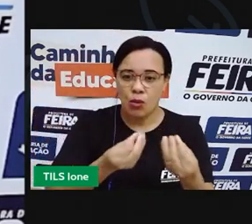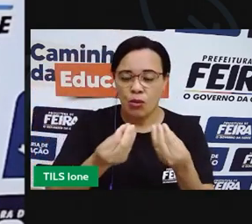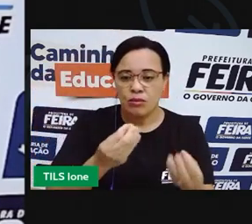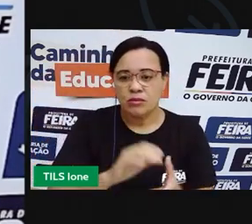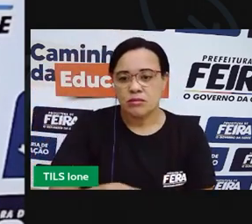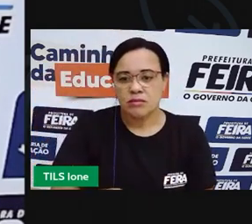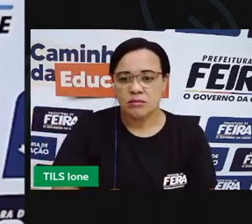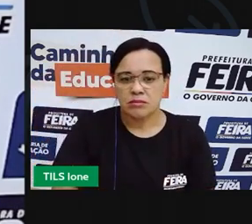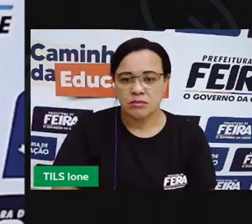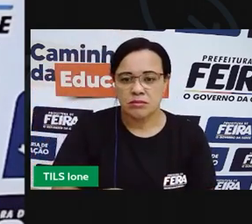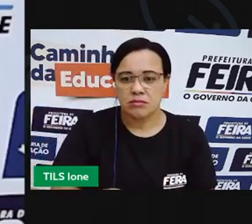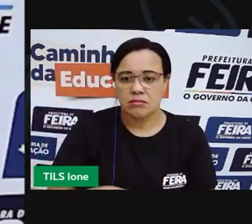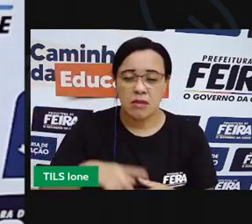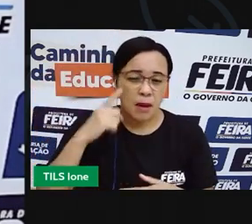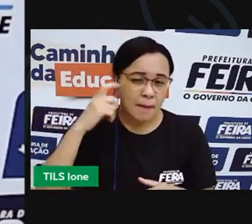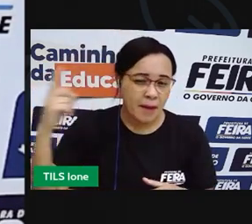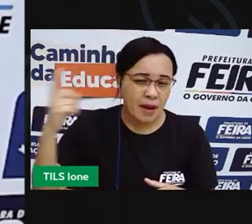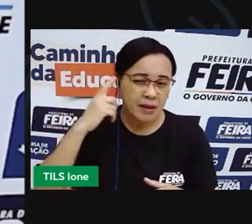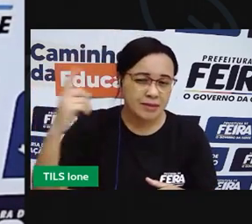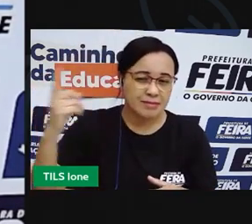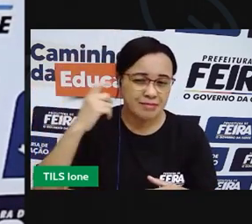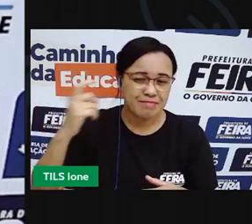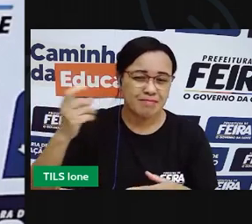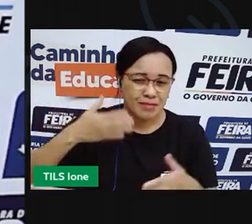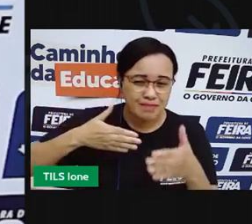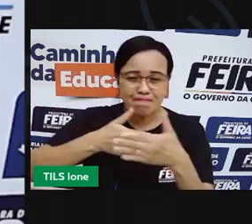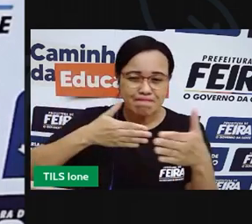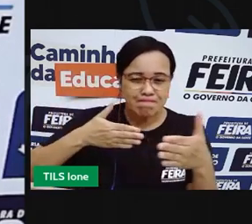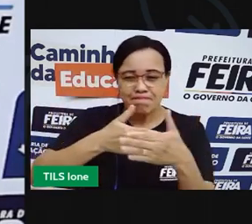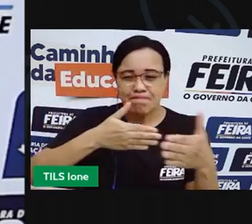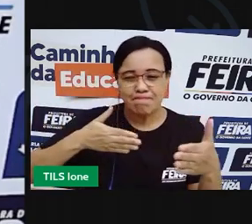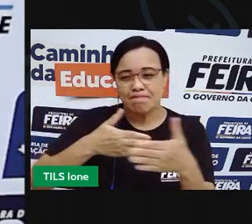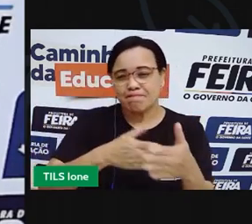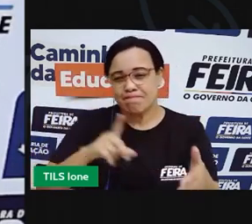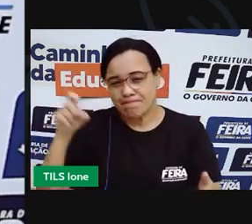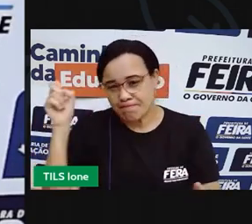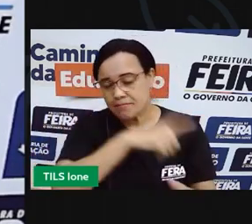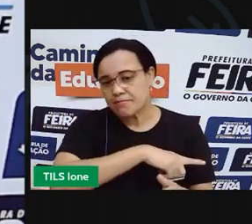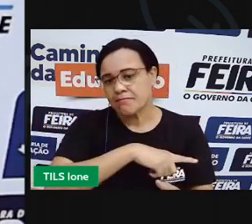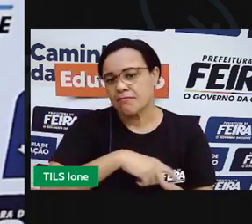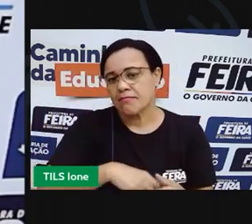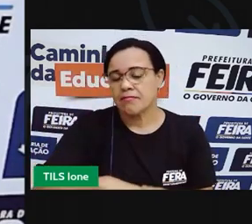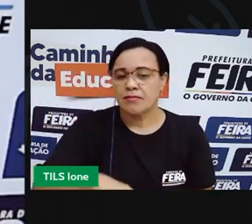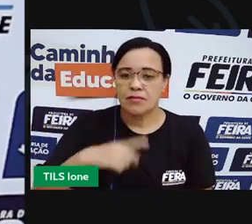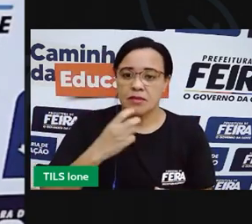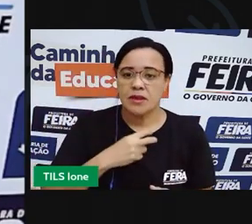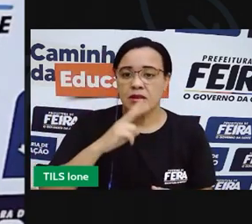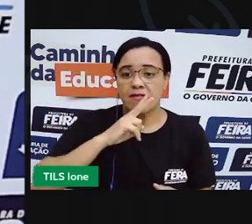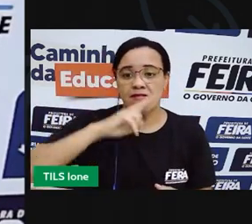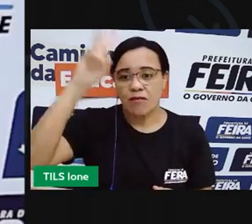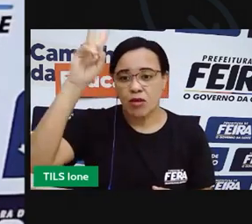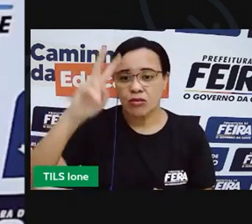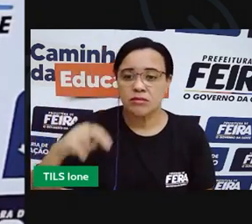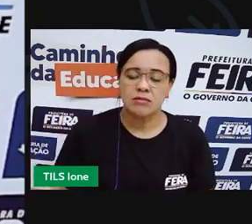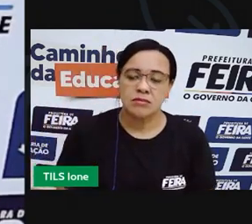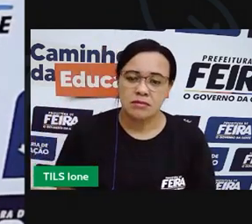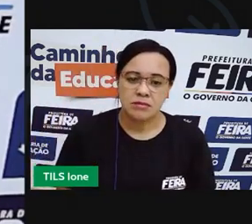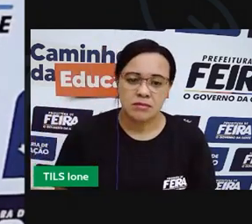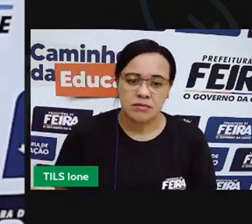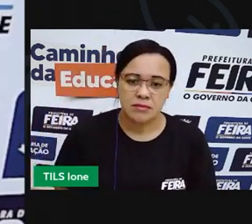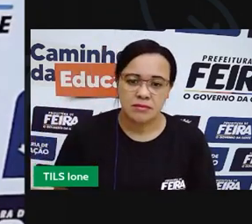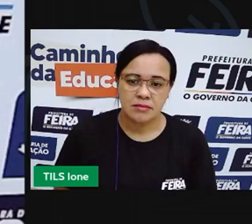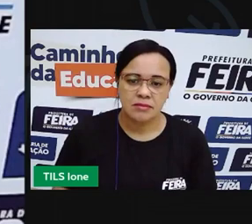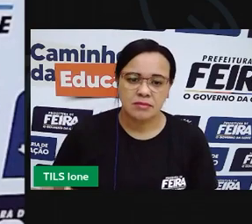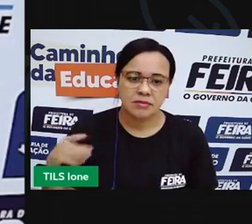quando o limite de som é ultrapassado e é causa. Aí, por conta